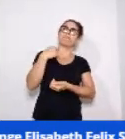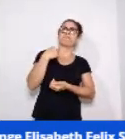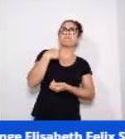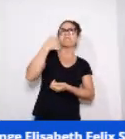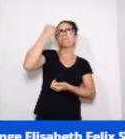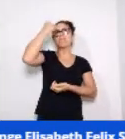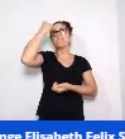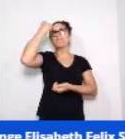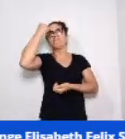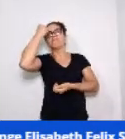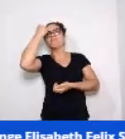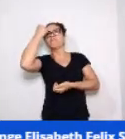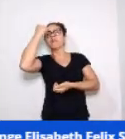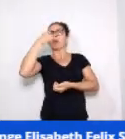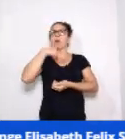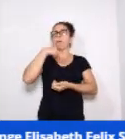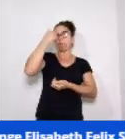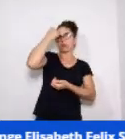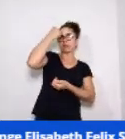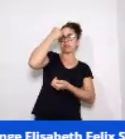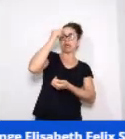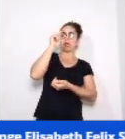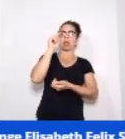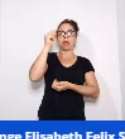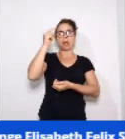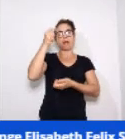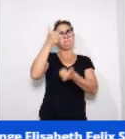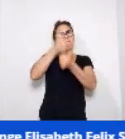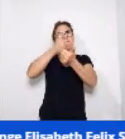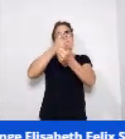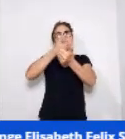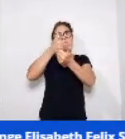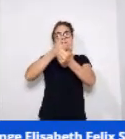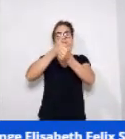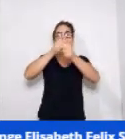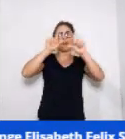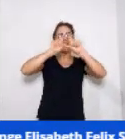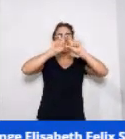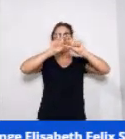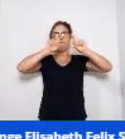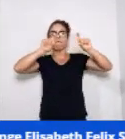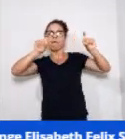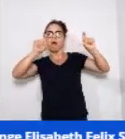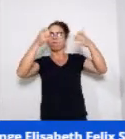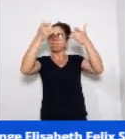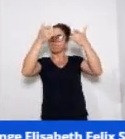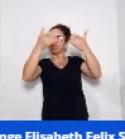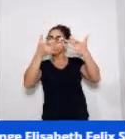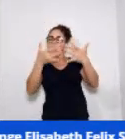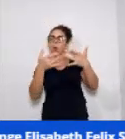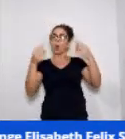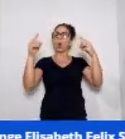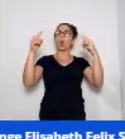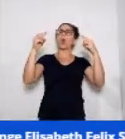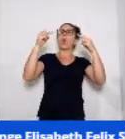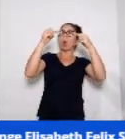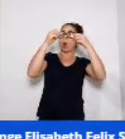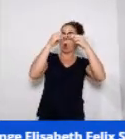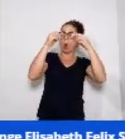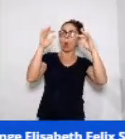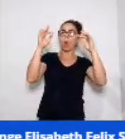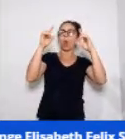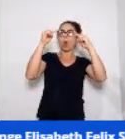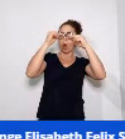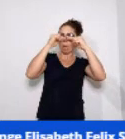refleti sobre essa palavra e separei um trecho que combina muito com o atual momento em que nós estamos